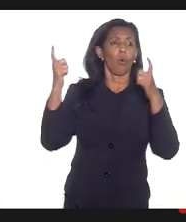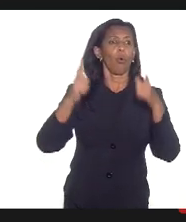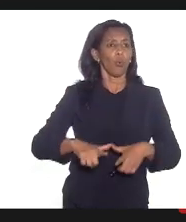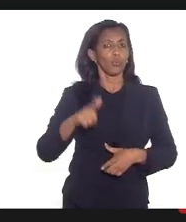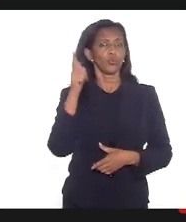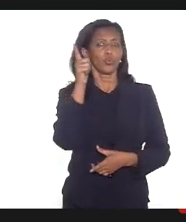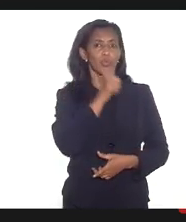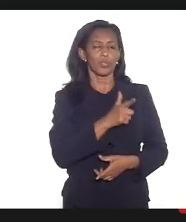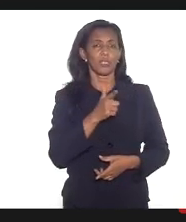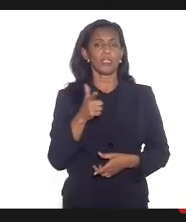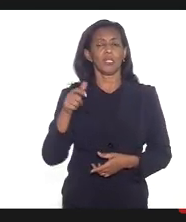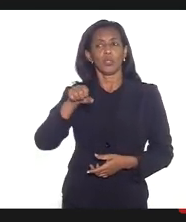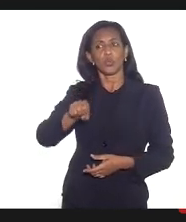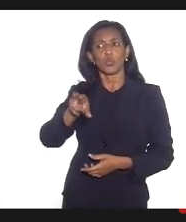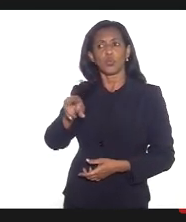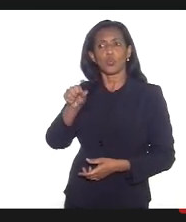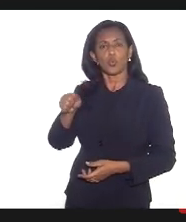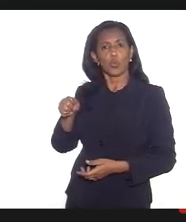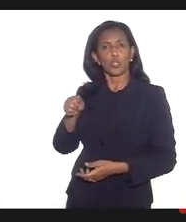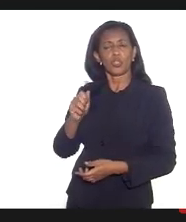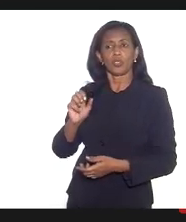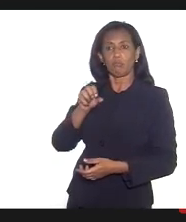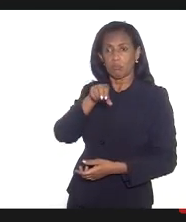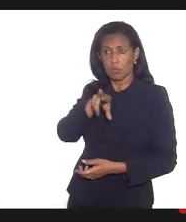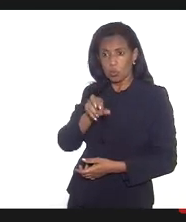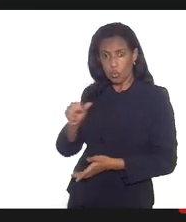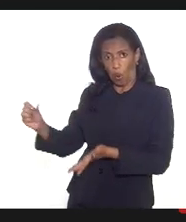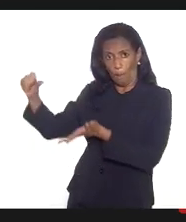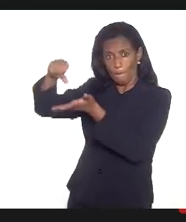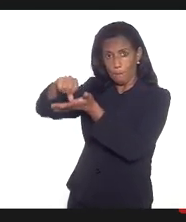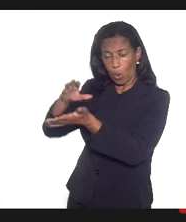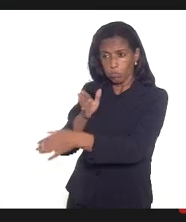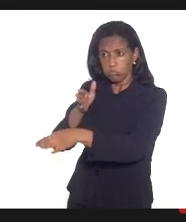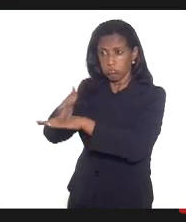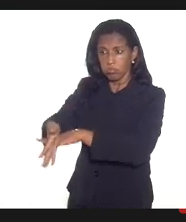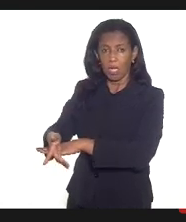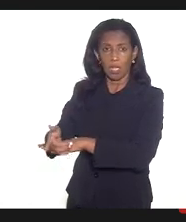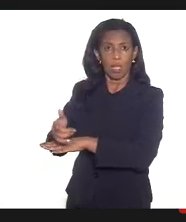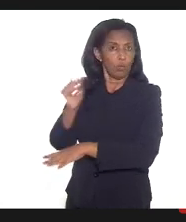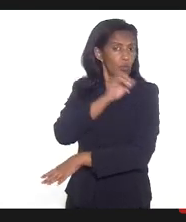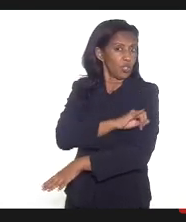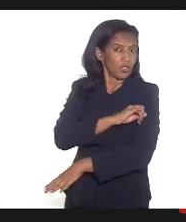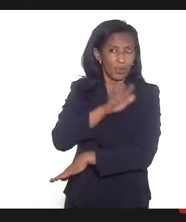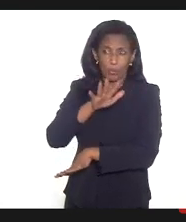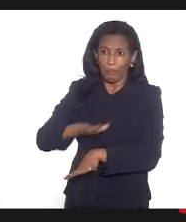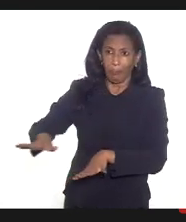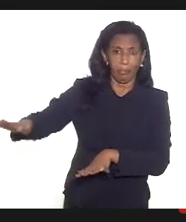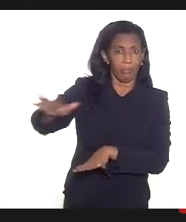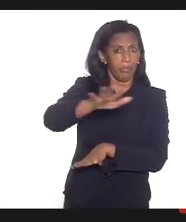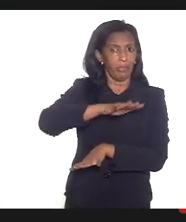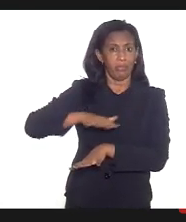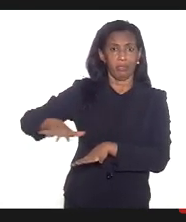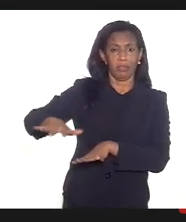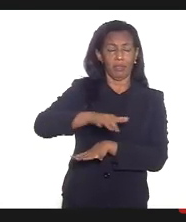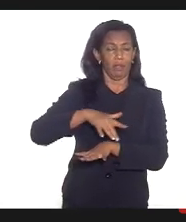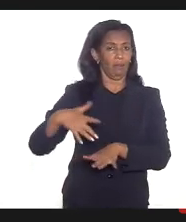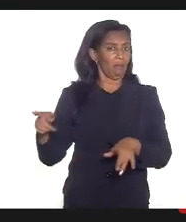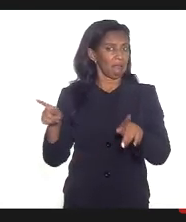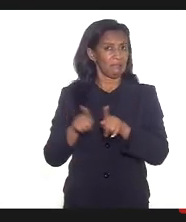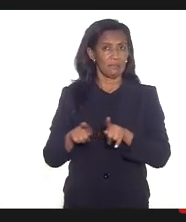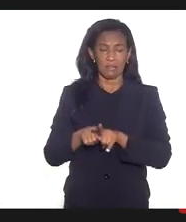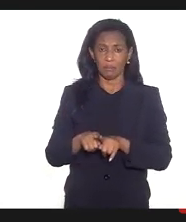não tem o atendimento garantido dentro desse sistema né no Rio de Janeiro né E